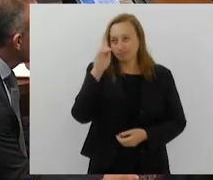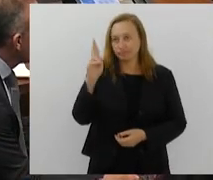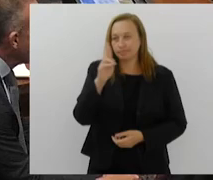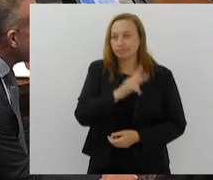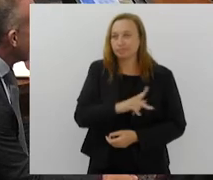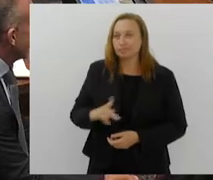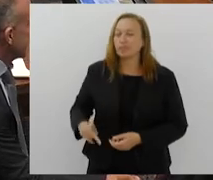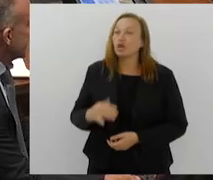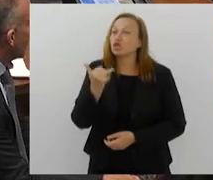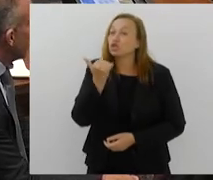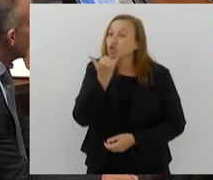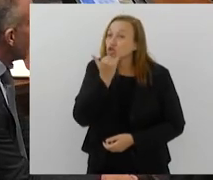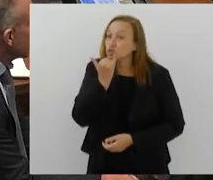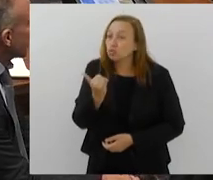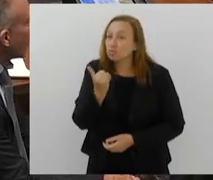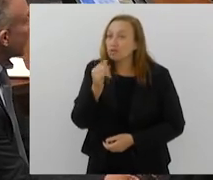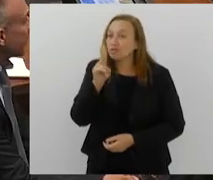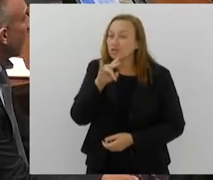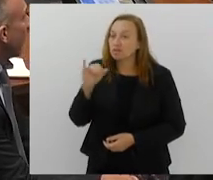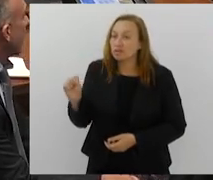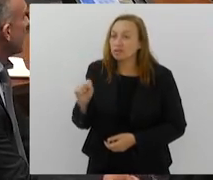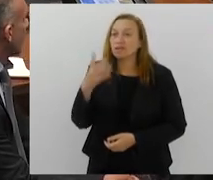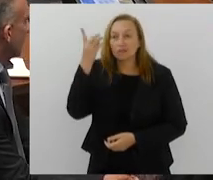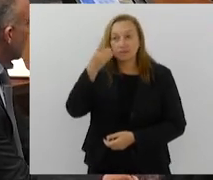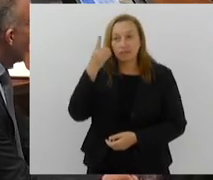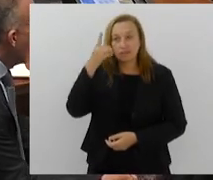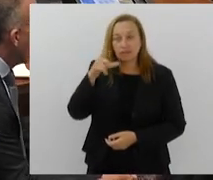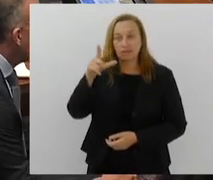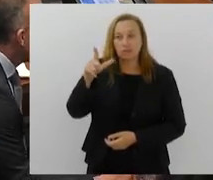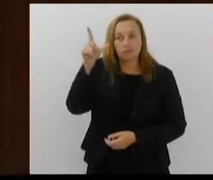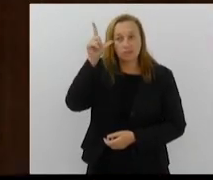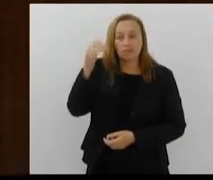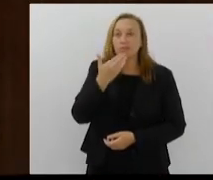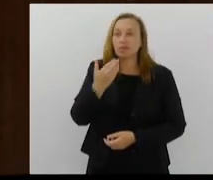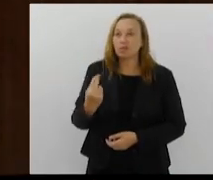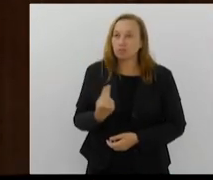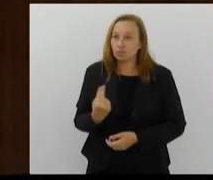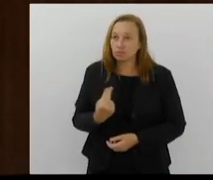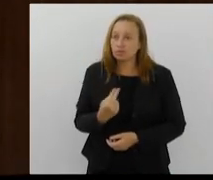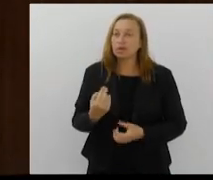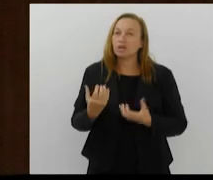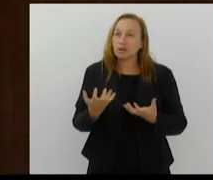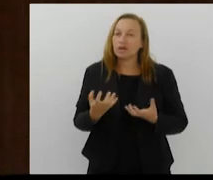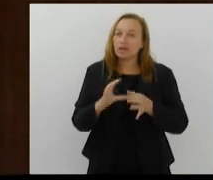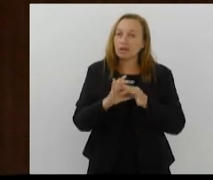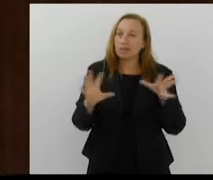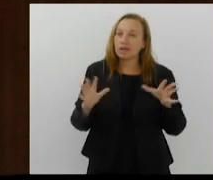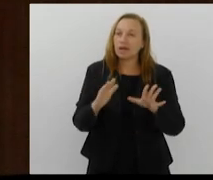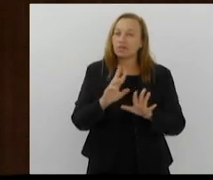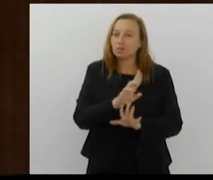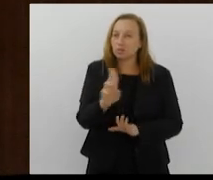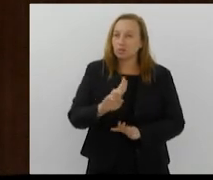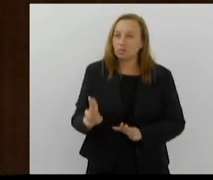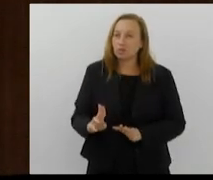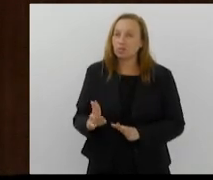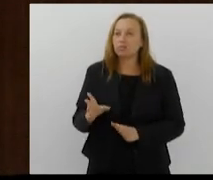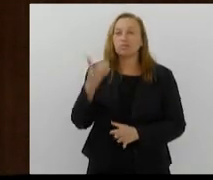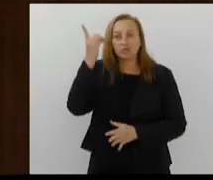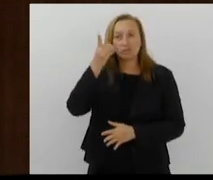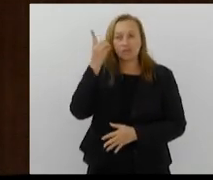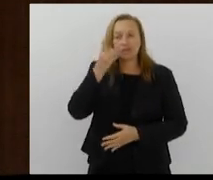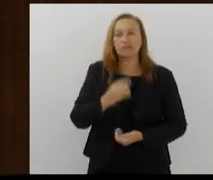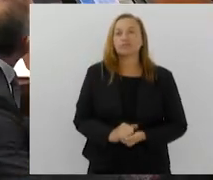declarar... Desculpa, Vinícius. A deputada Lucinha pediu a coautoria. Eu quero abrir também a coautoria para os deputados que